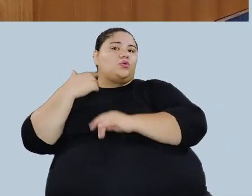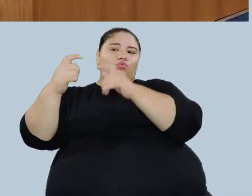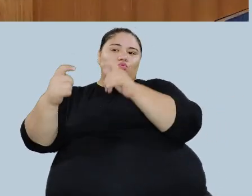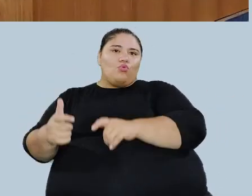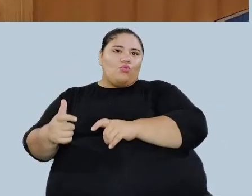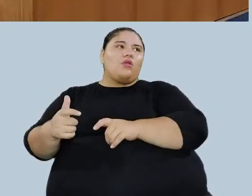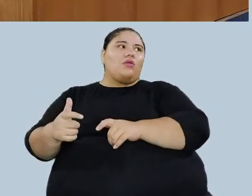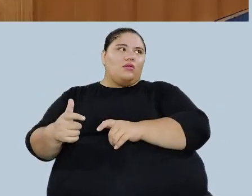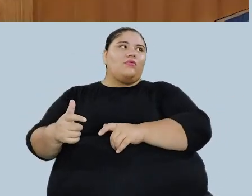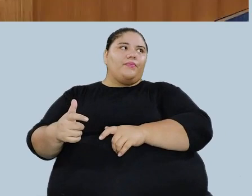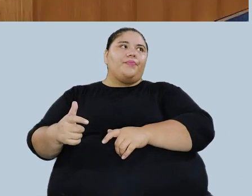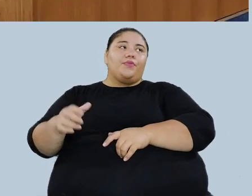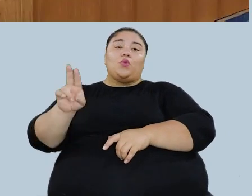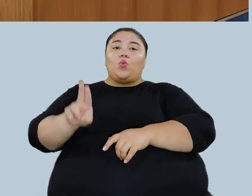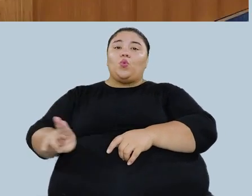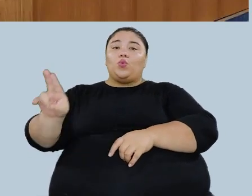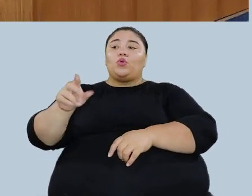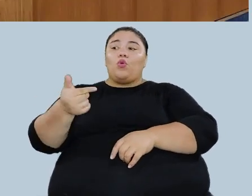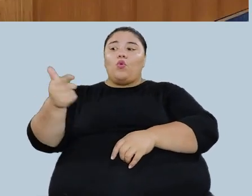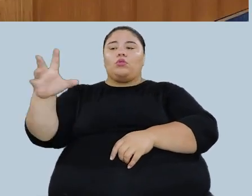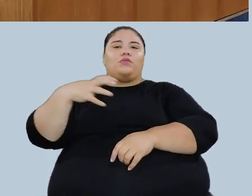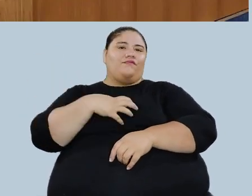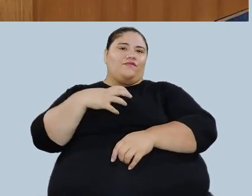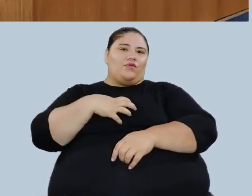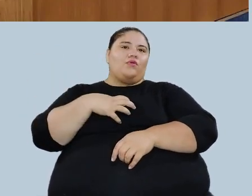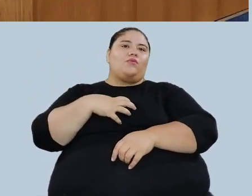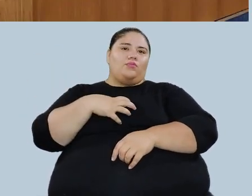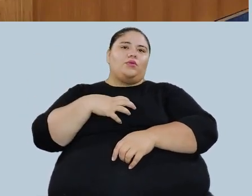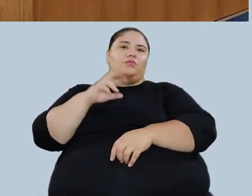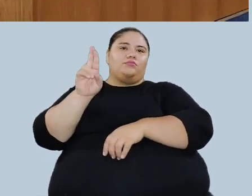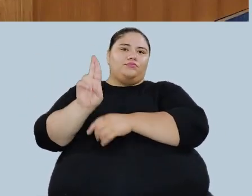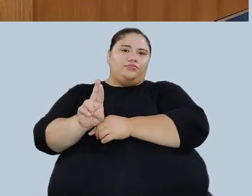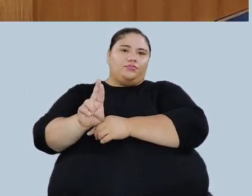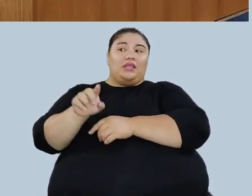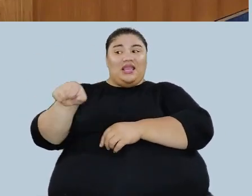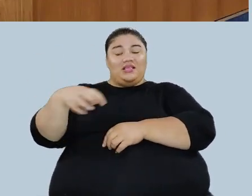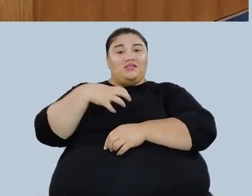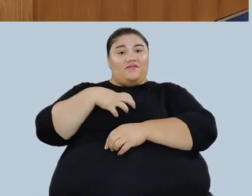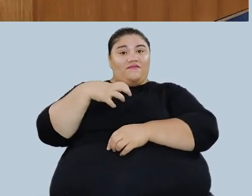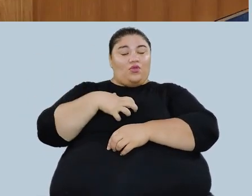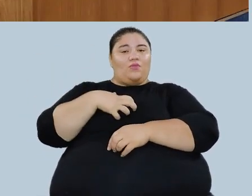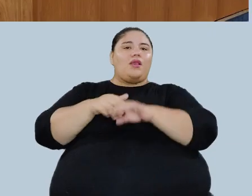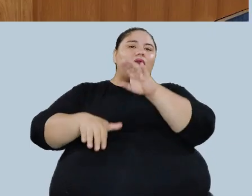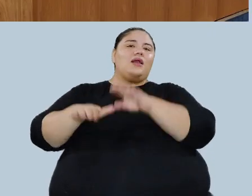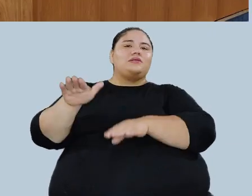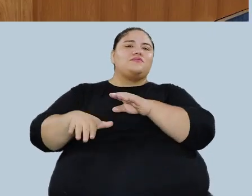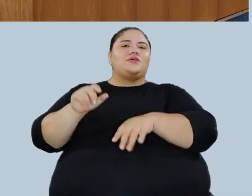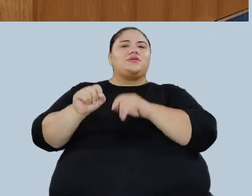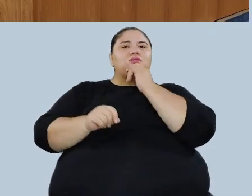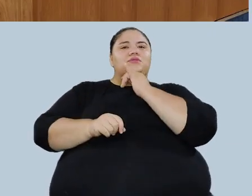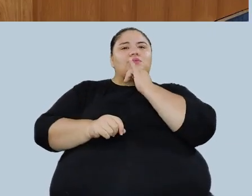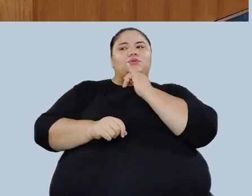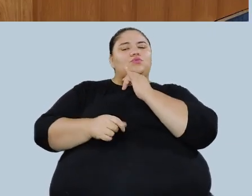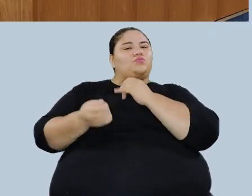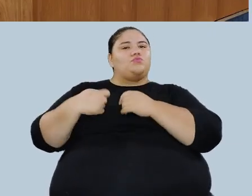locais recônditos, utilizam outras formas de representação. E essa forma de representação, muitas vezes, não é um